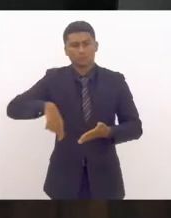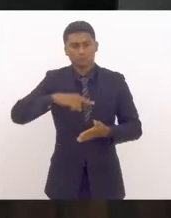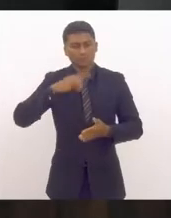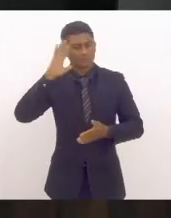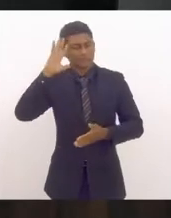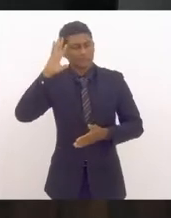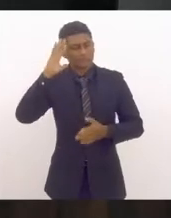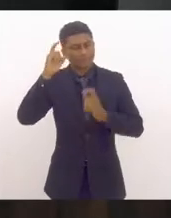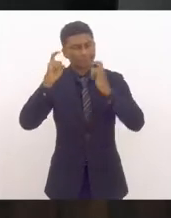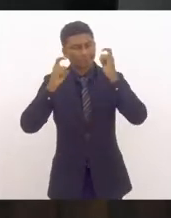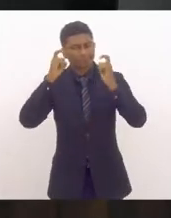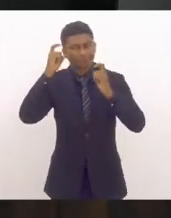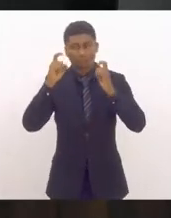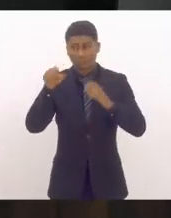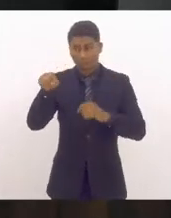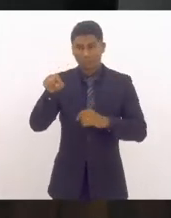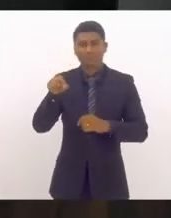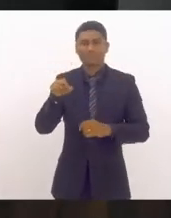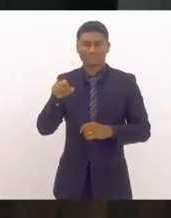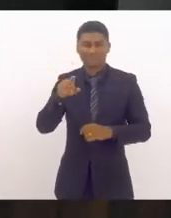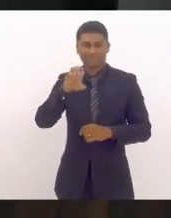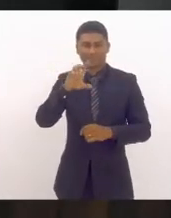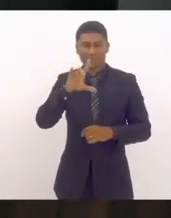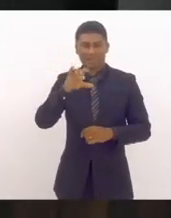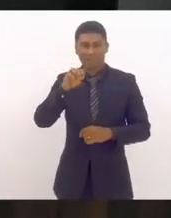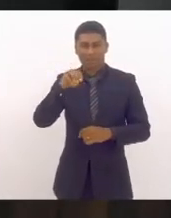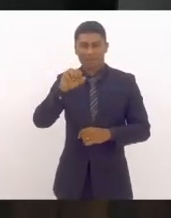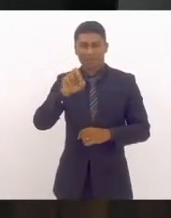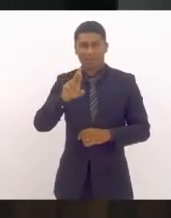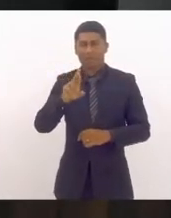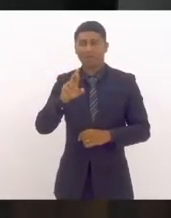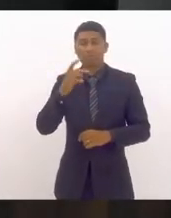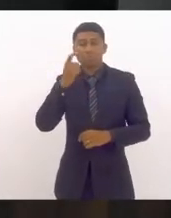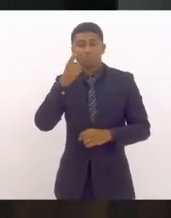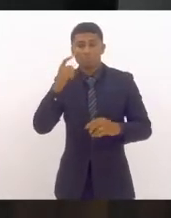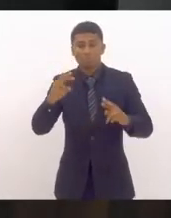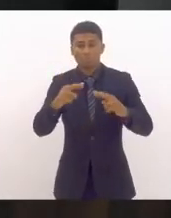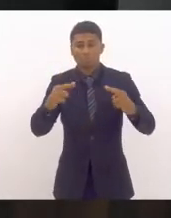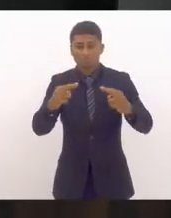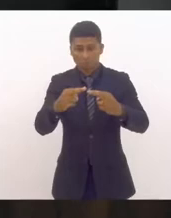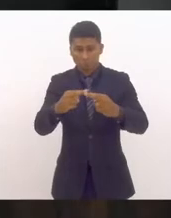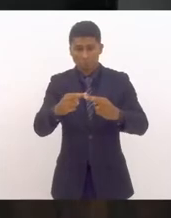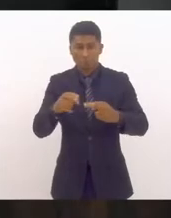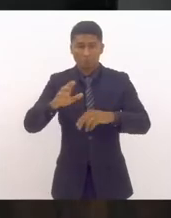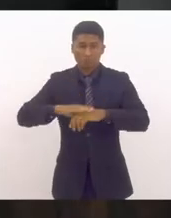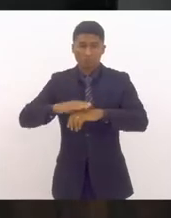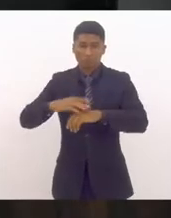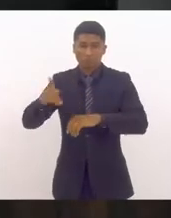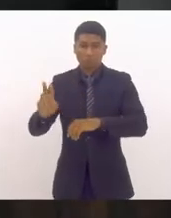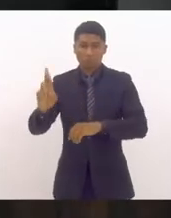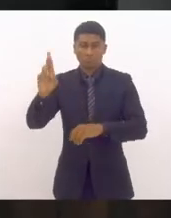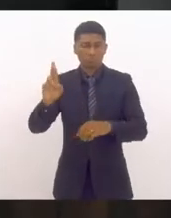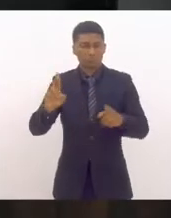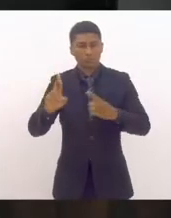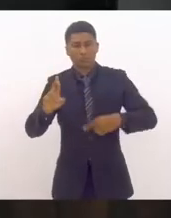a ideia é que ele possa presidir uma audiência e a gente participa. Ok?